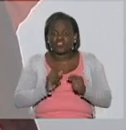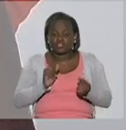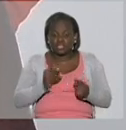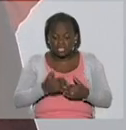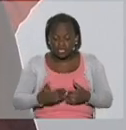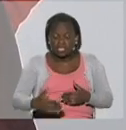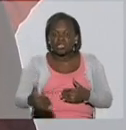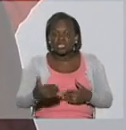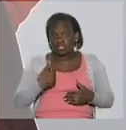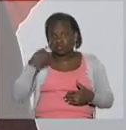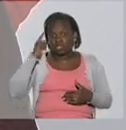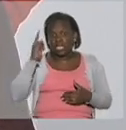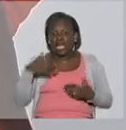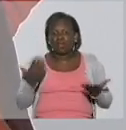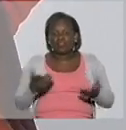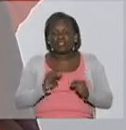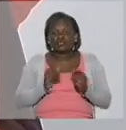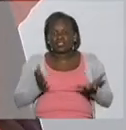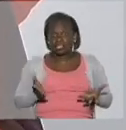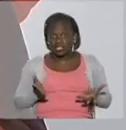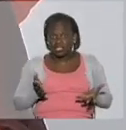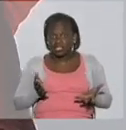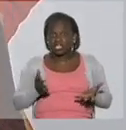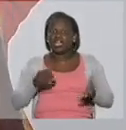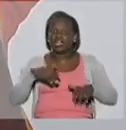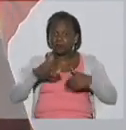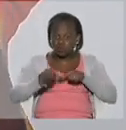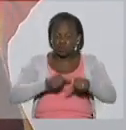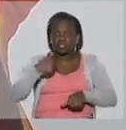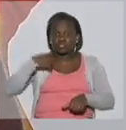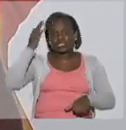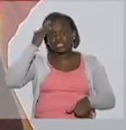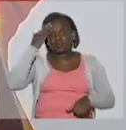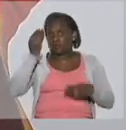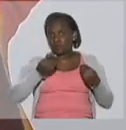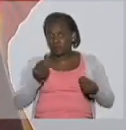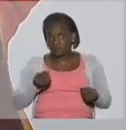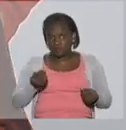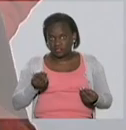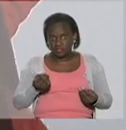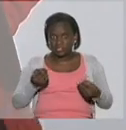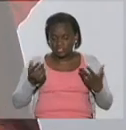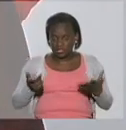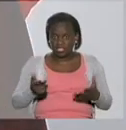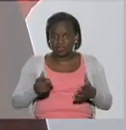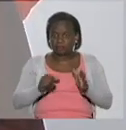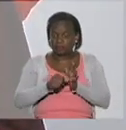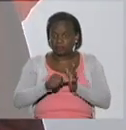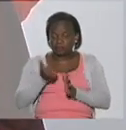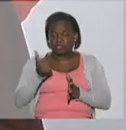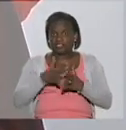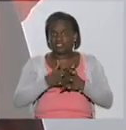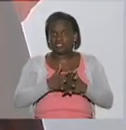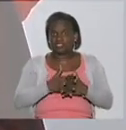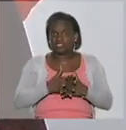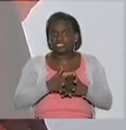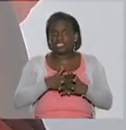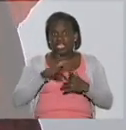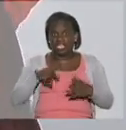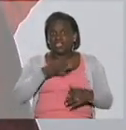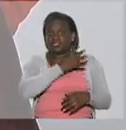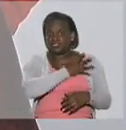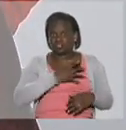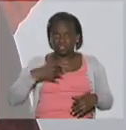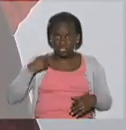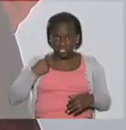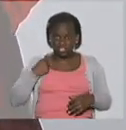que eu faço a partir desse meu não saber para que eu passe a saber, né? E aí eu pego a primeira contradição, que